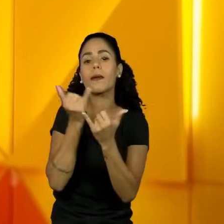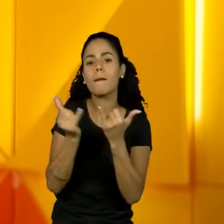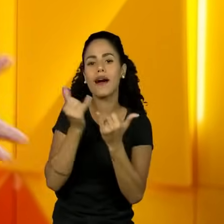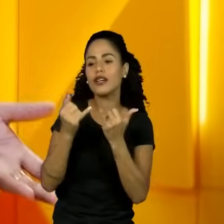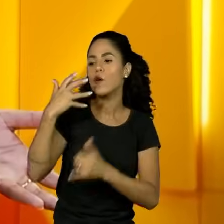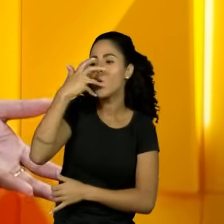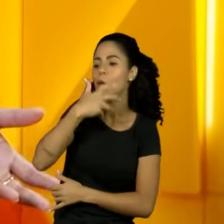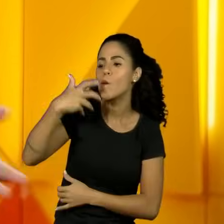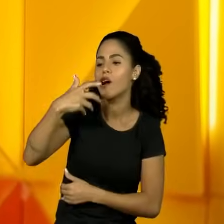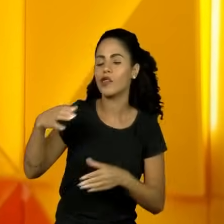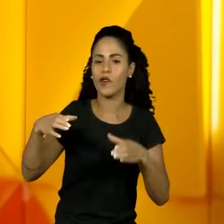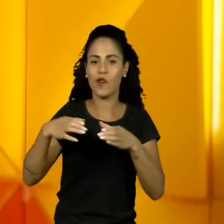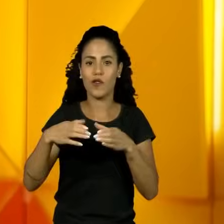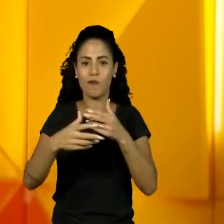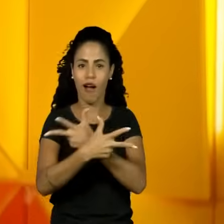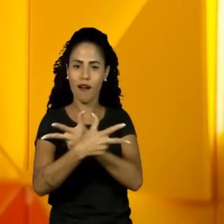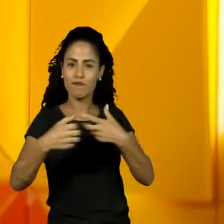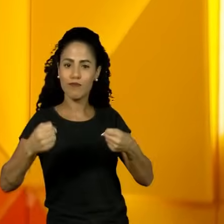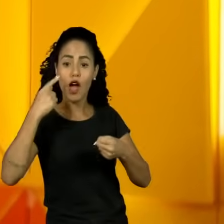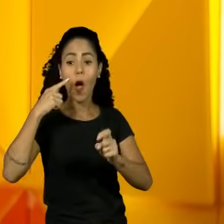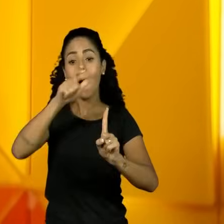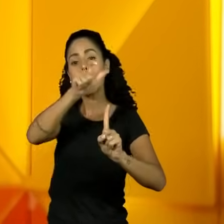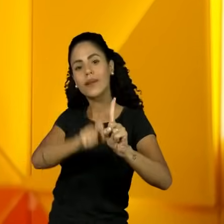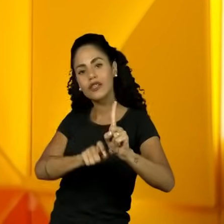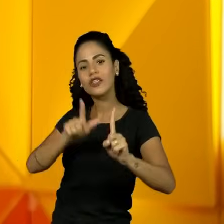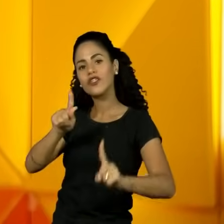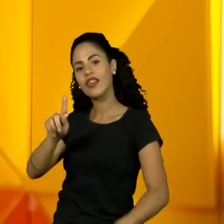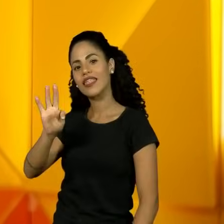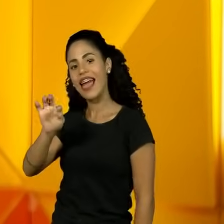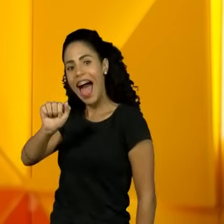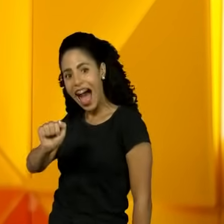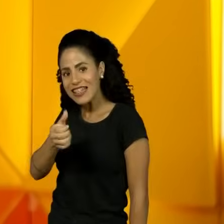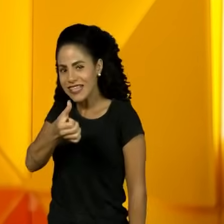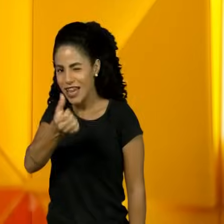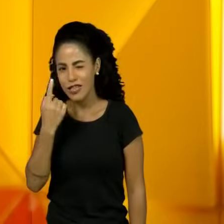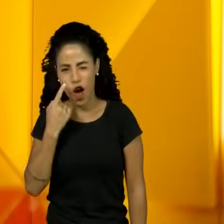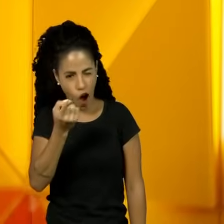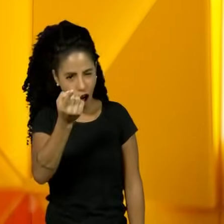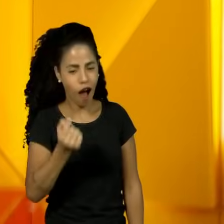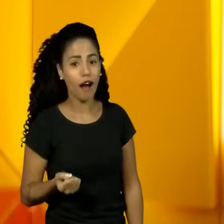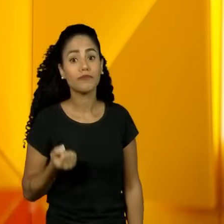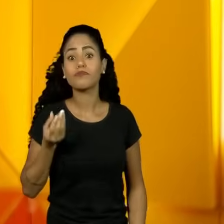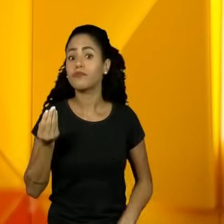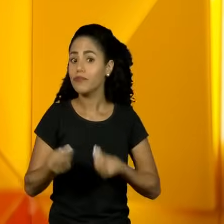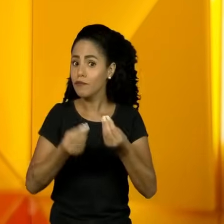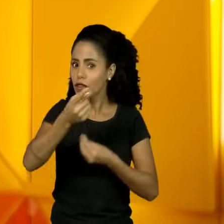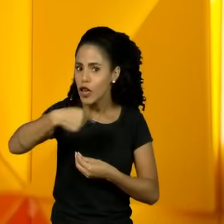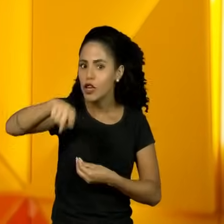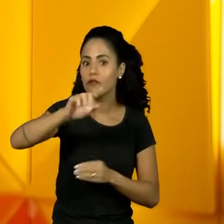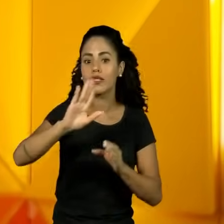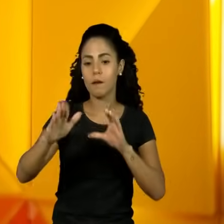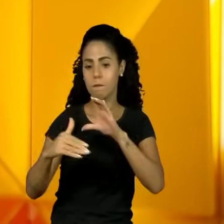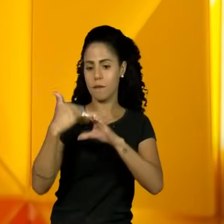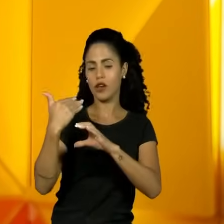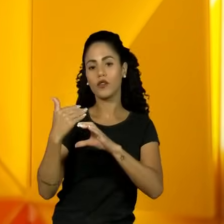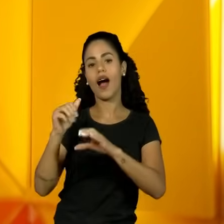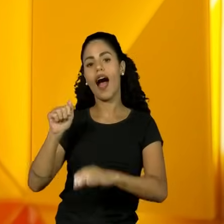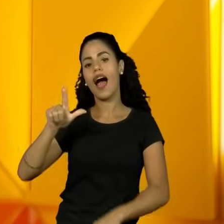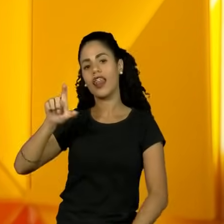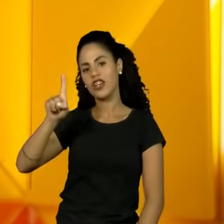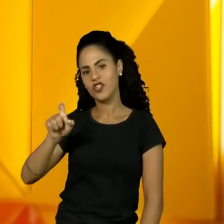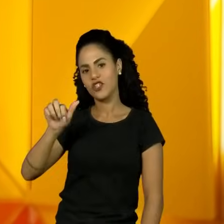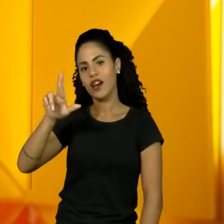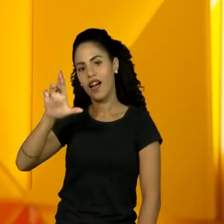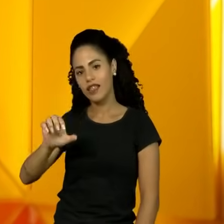rapper Mano Brown como um personagem do GTA 6. Meu filho ama esse jogo, tá? E quem enviou pra gente foi o Alexandre